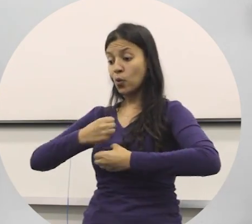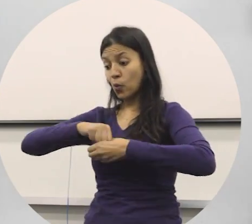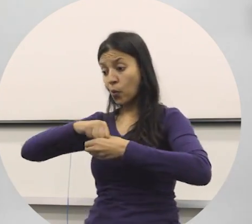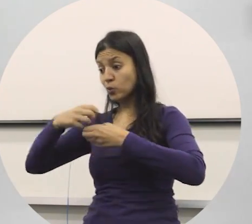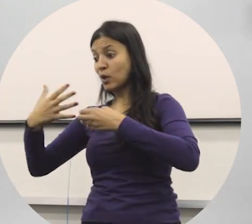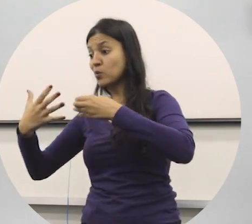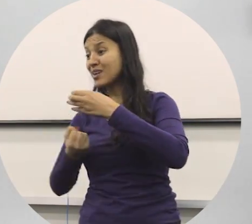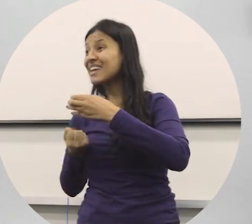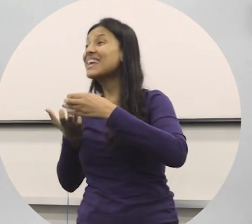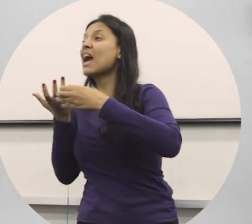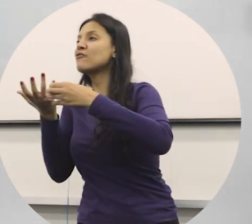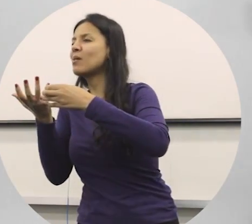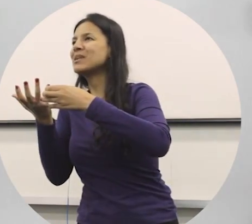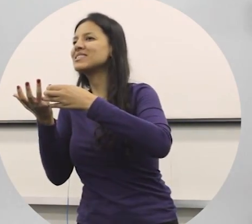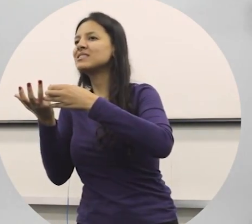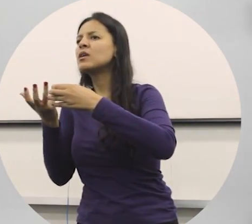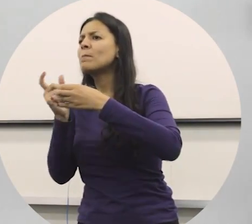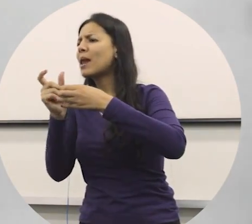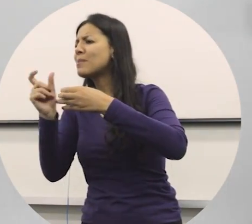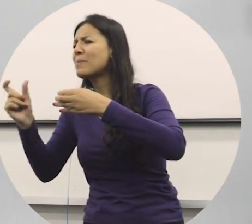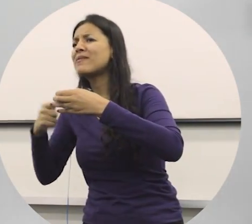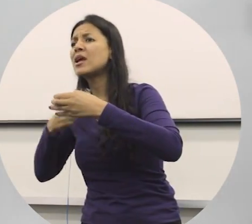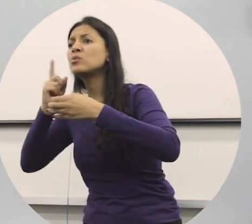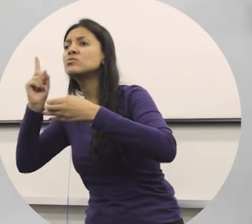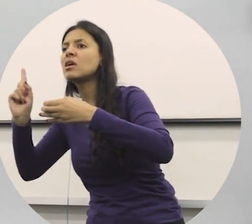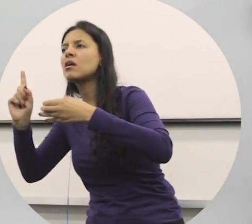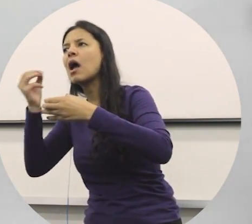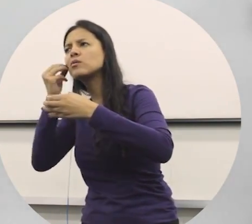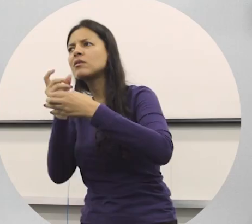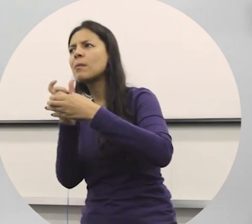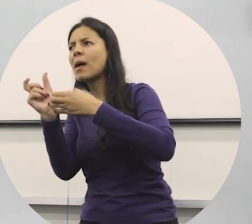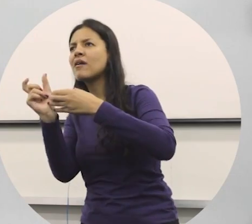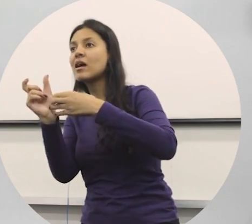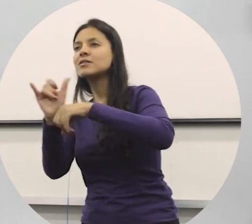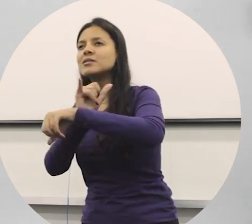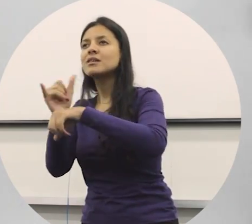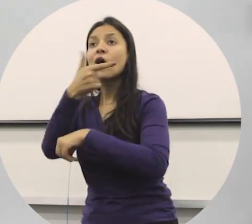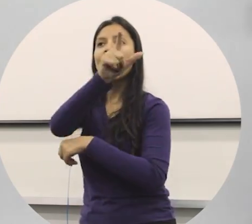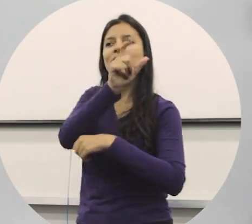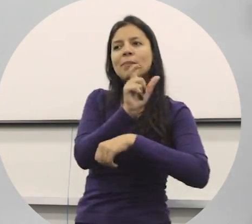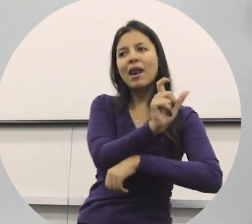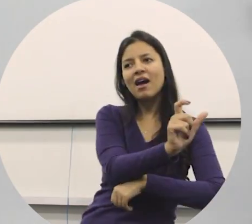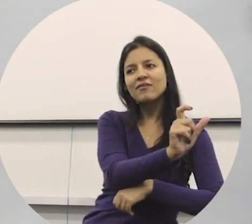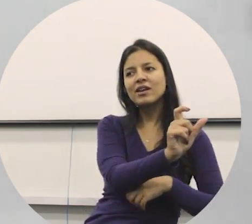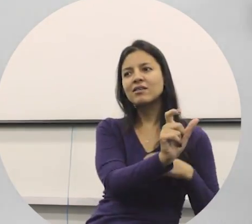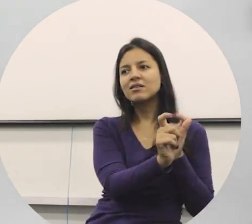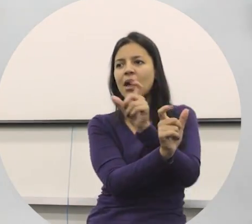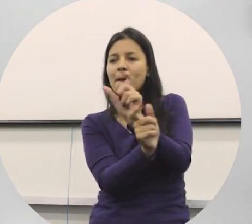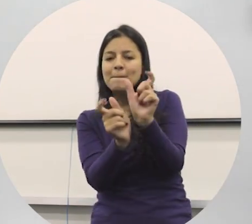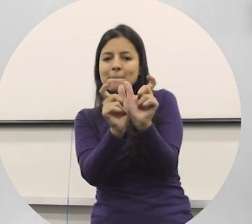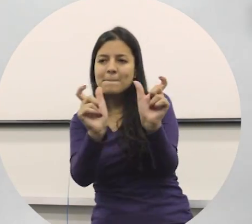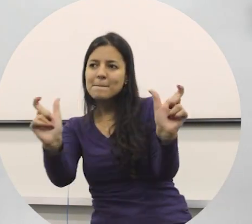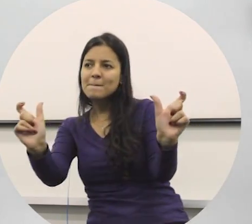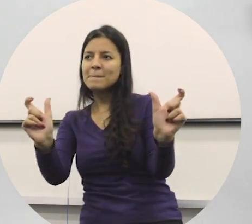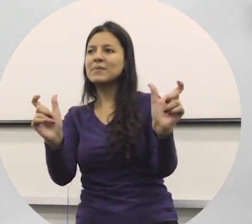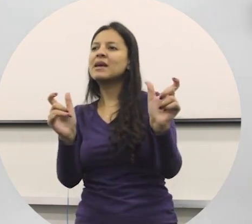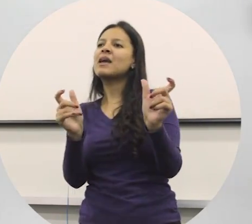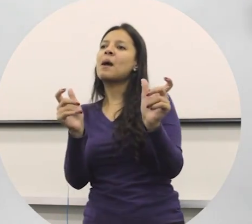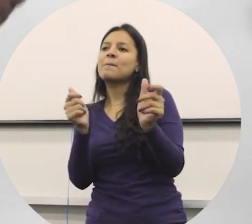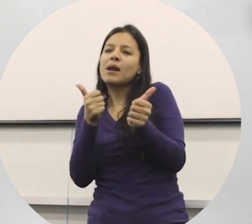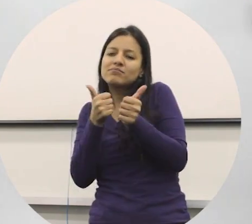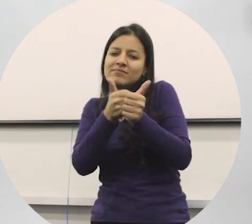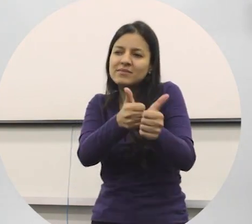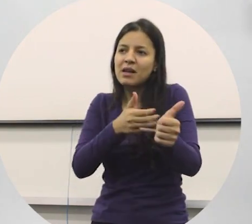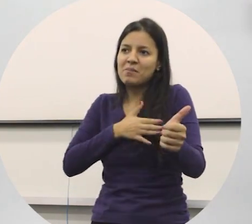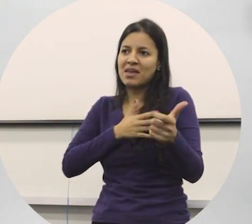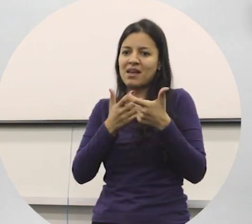outras palavras, eu começo a usar uma estrutura gramatical que é mais próxima da minha língua para poder expressar. Aí,